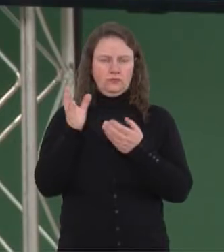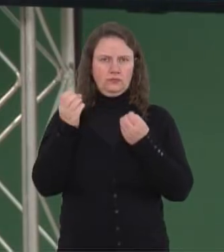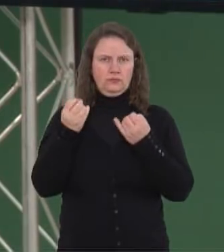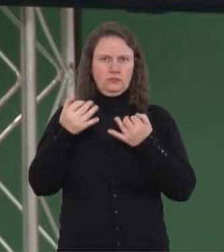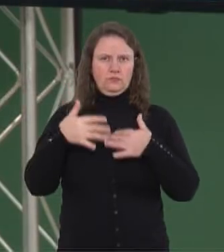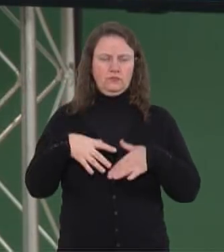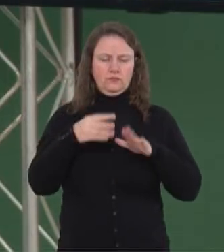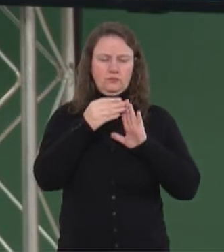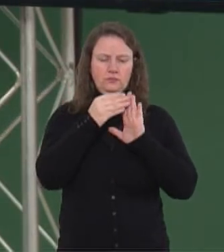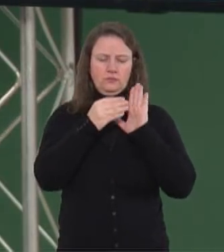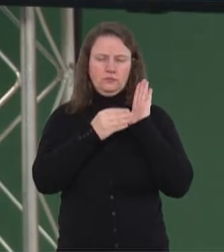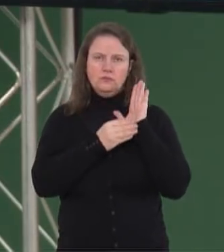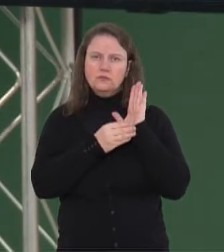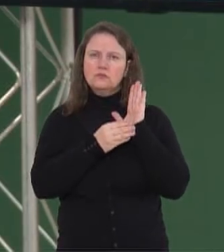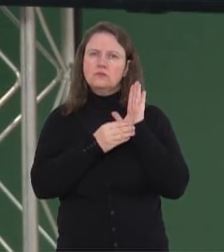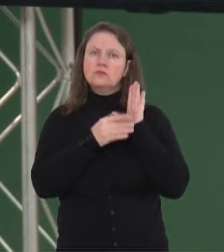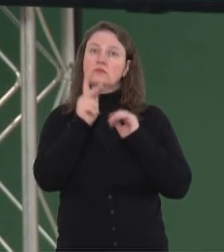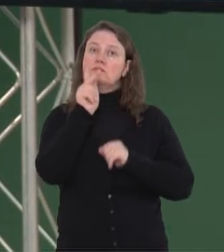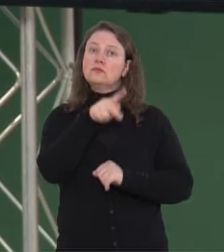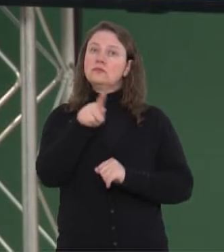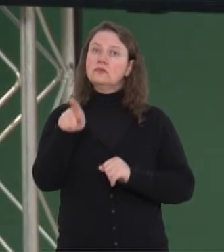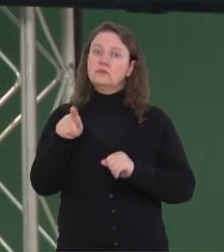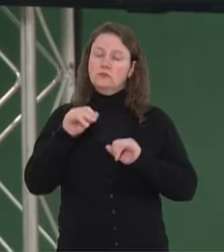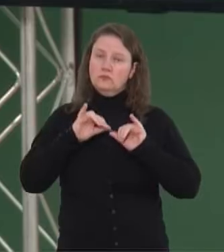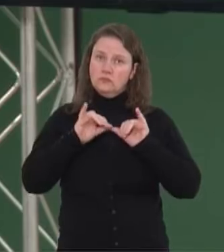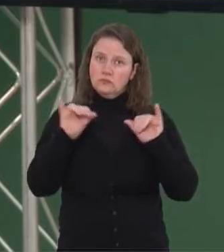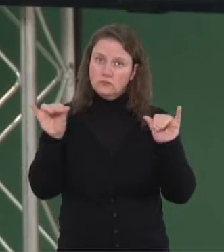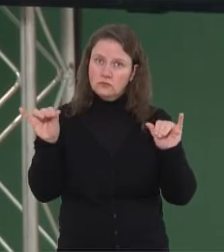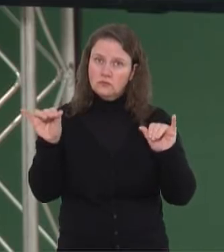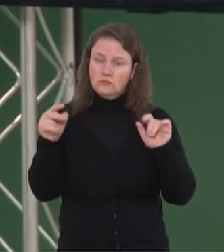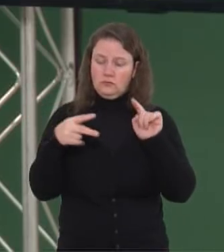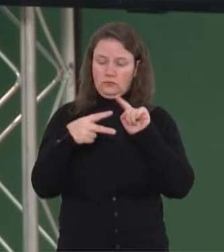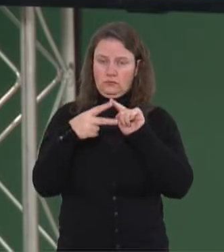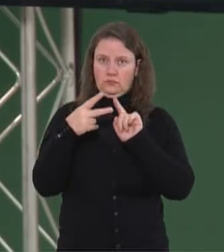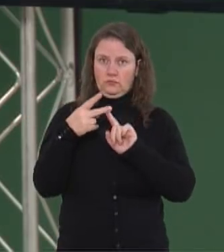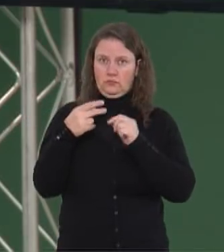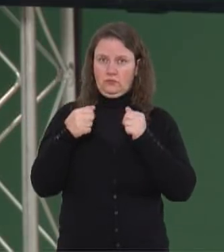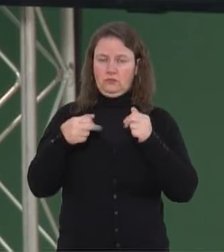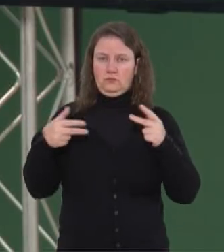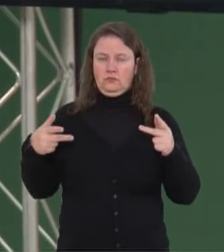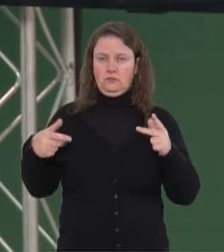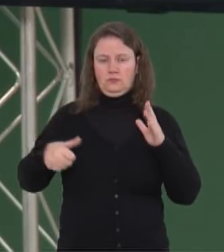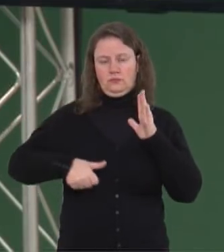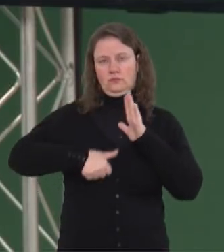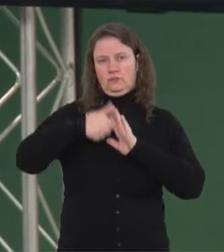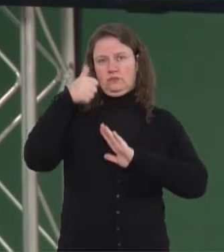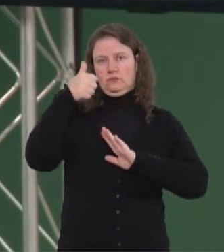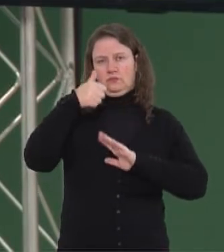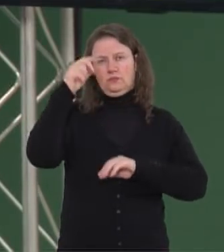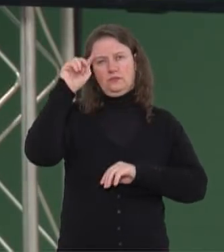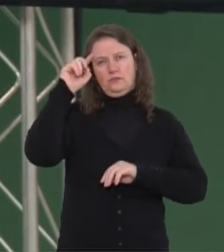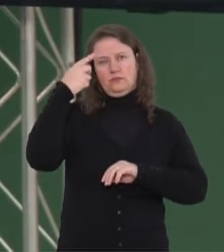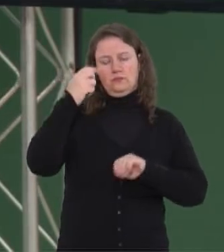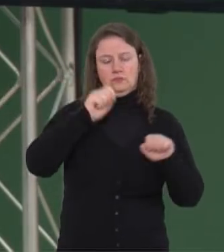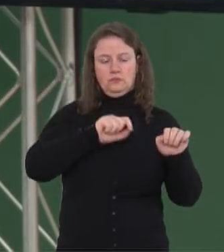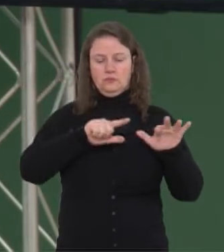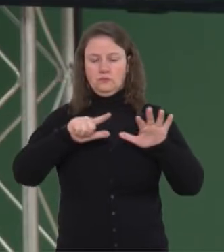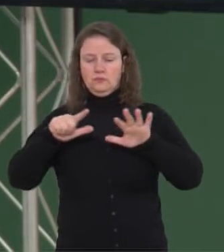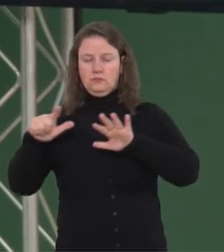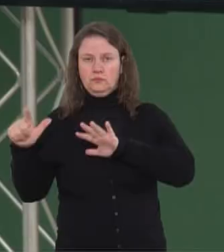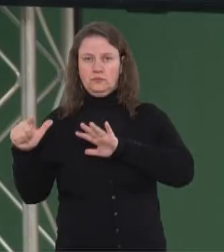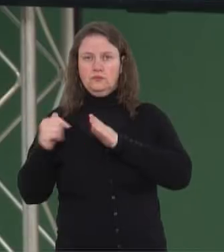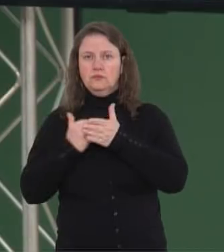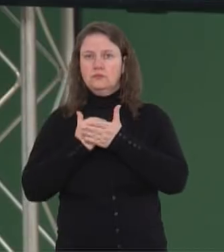esse conteúdo, a teacher falou para vocês duas coisinhas. Primeiro, que o dia da semana